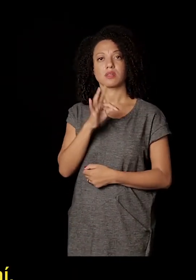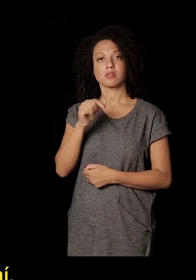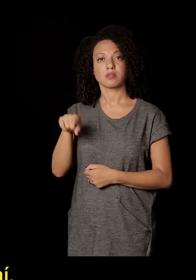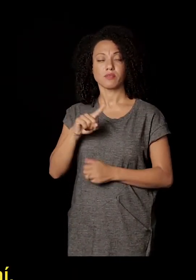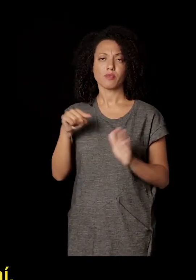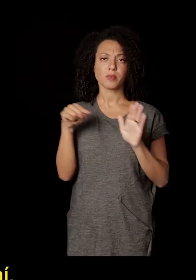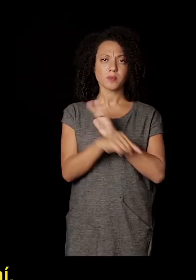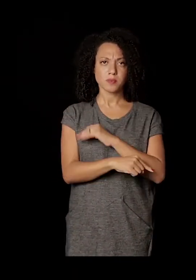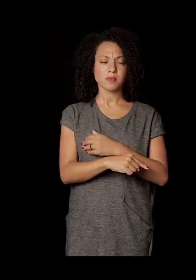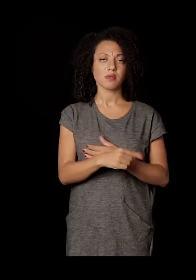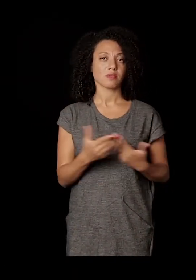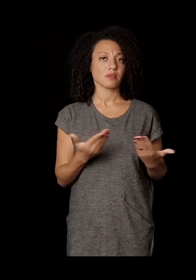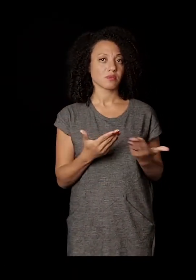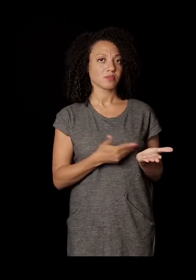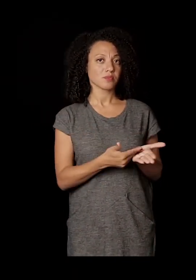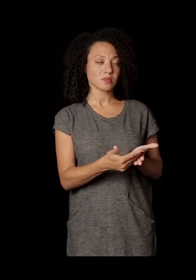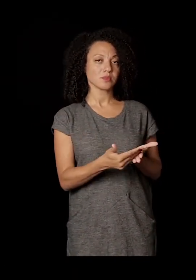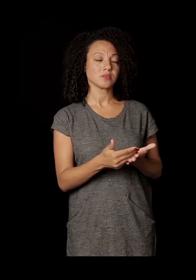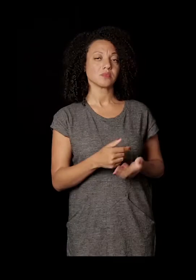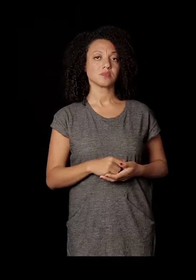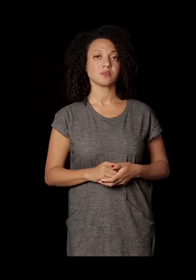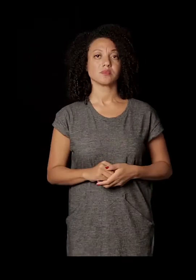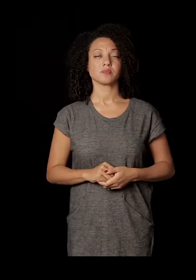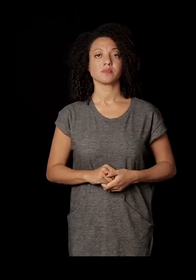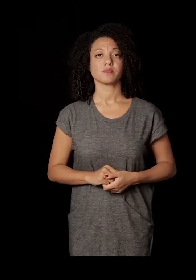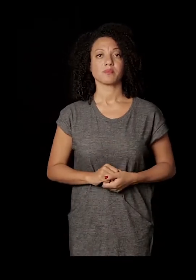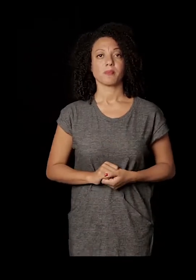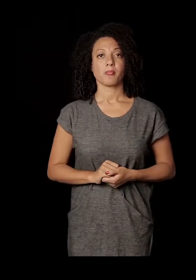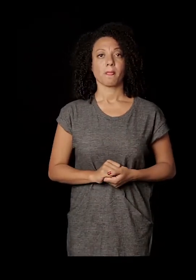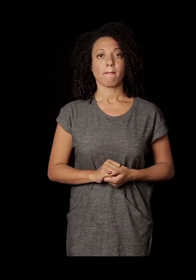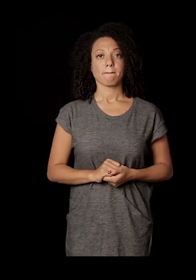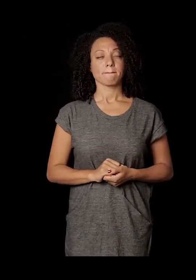começar por aí, perguntar ao Yatan,